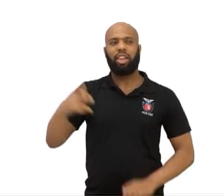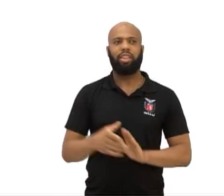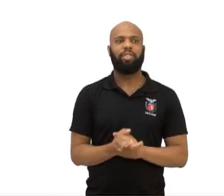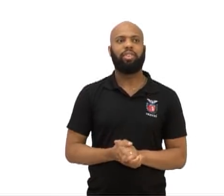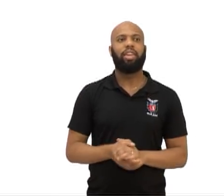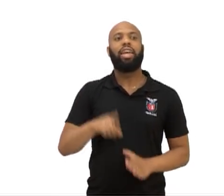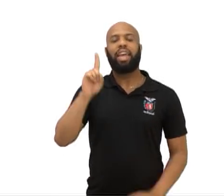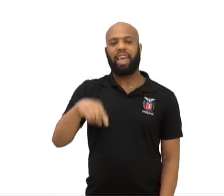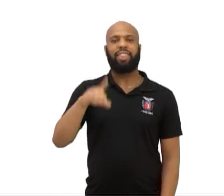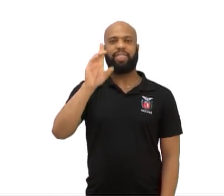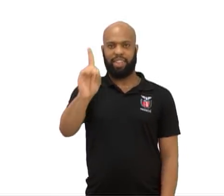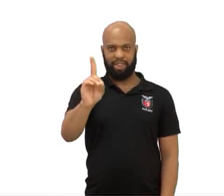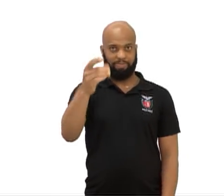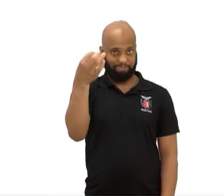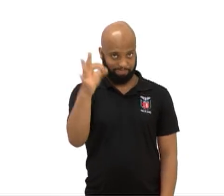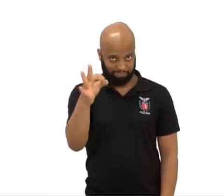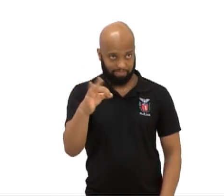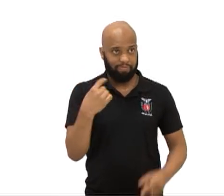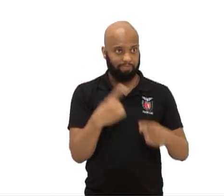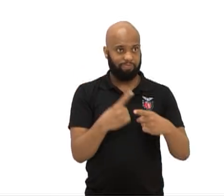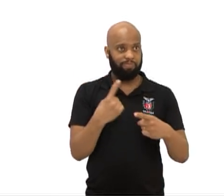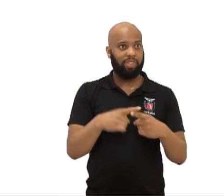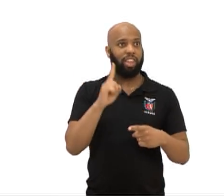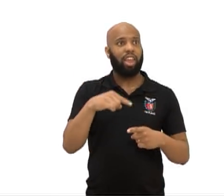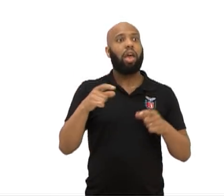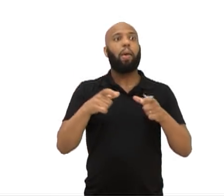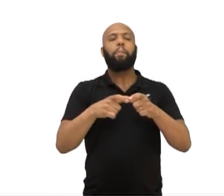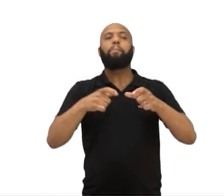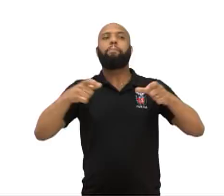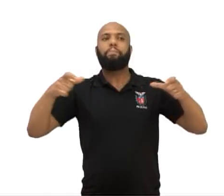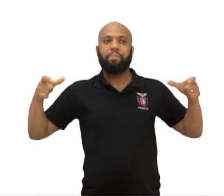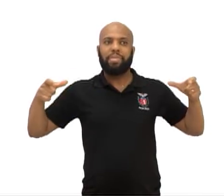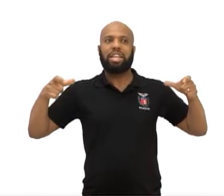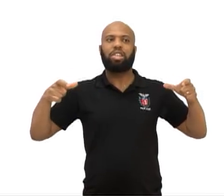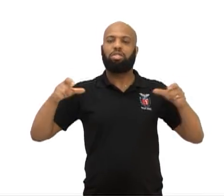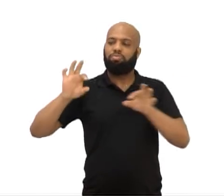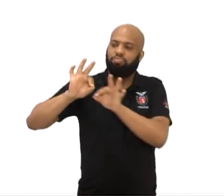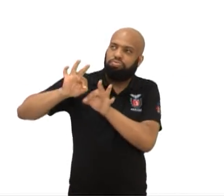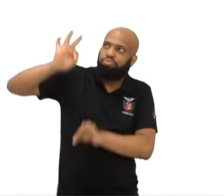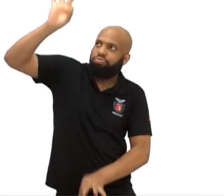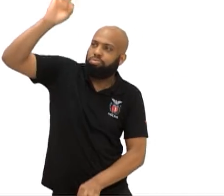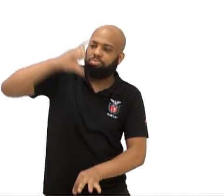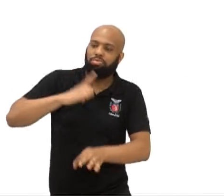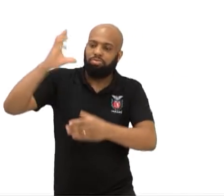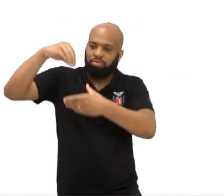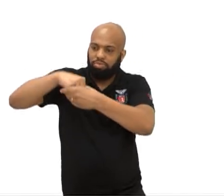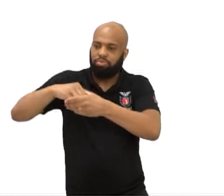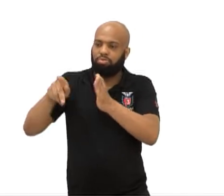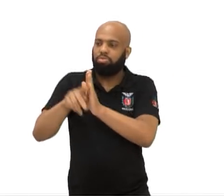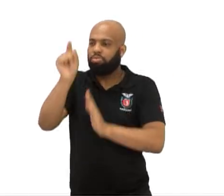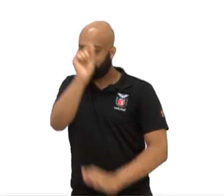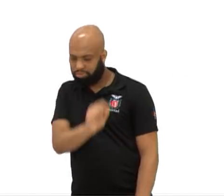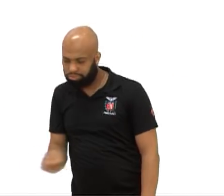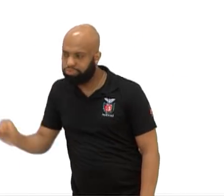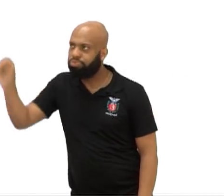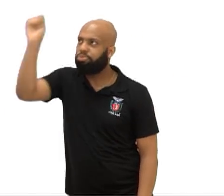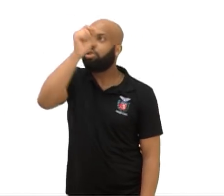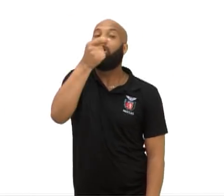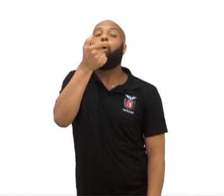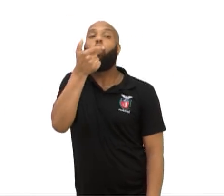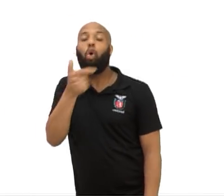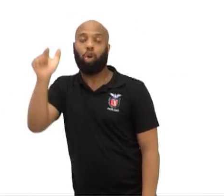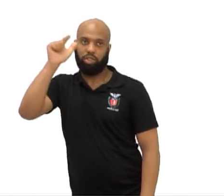Nós chamamos de diâmetro, que é a maior corda da circunferência. Vejamos